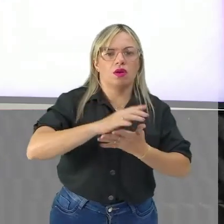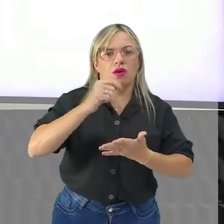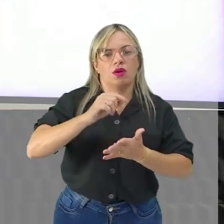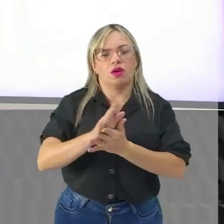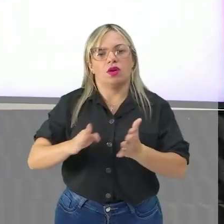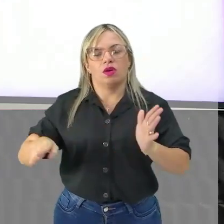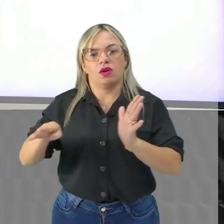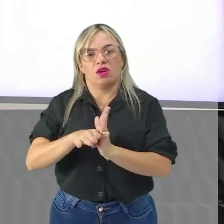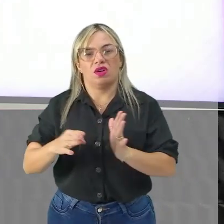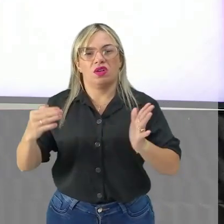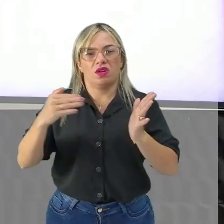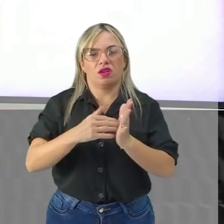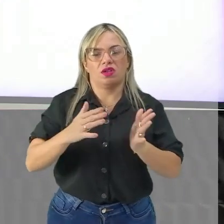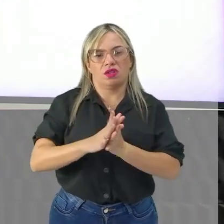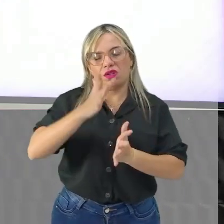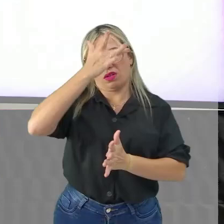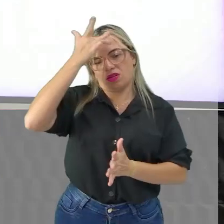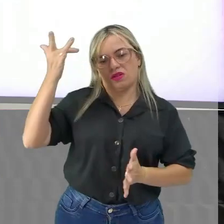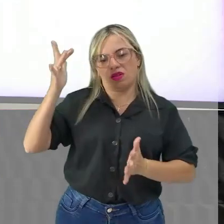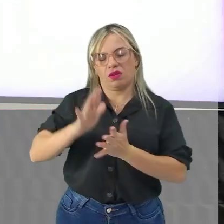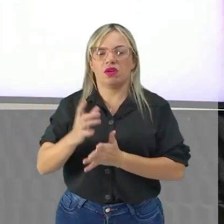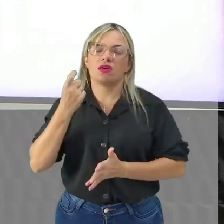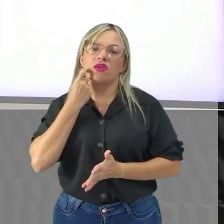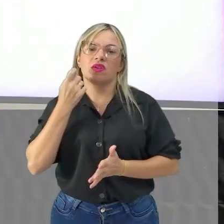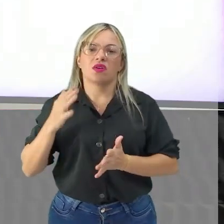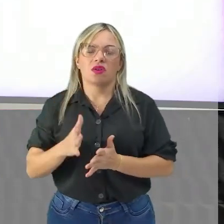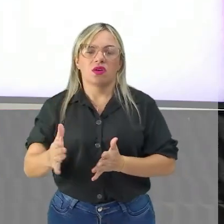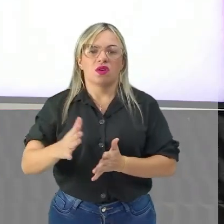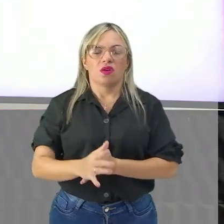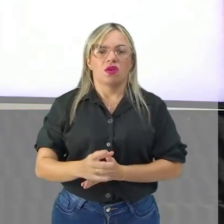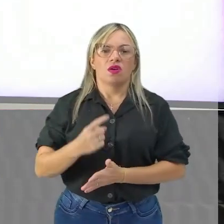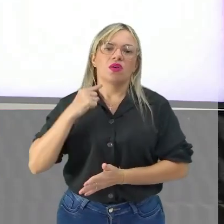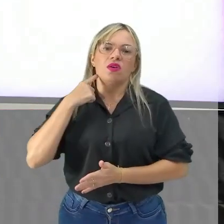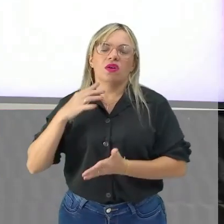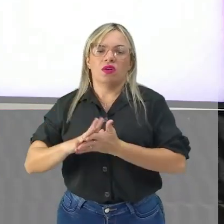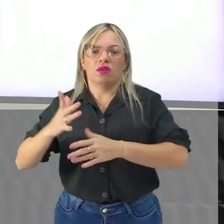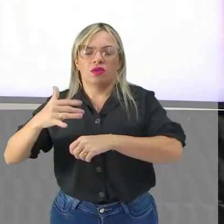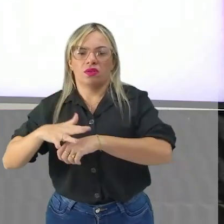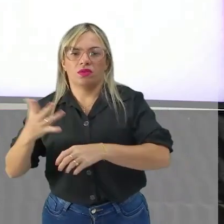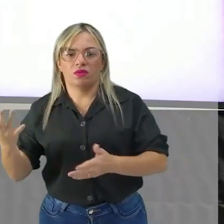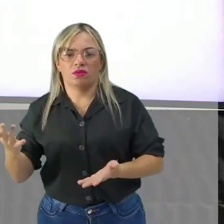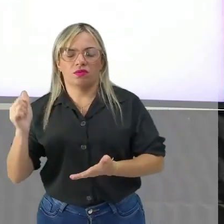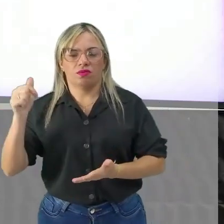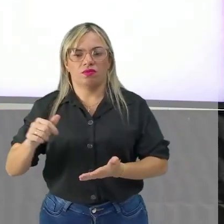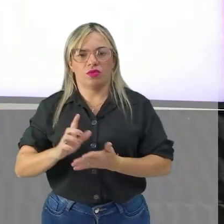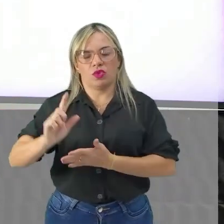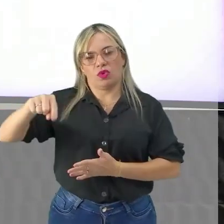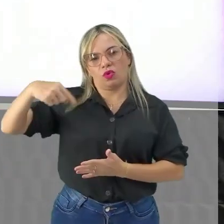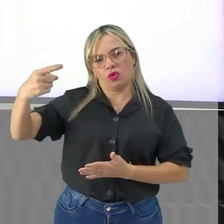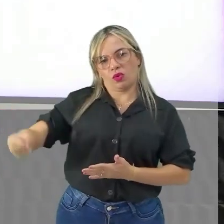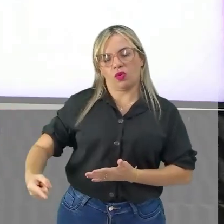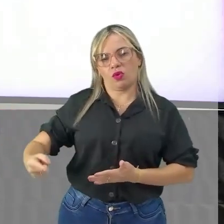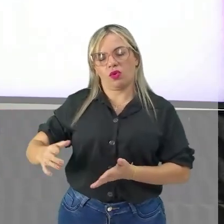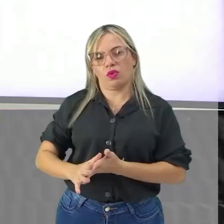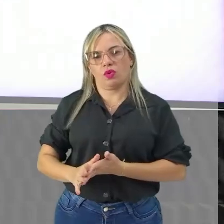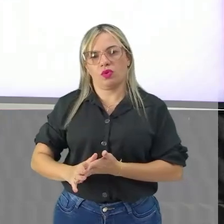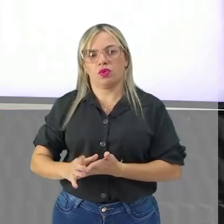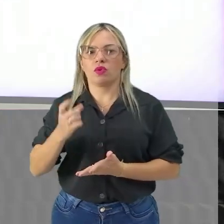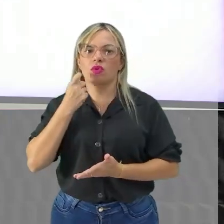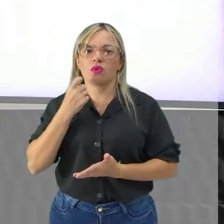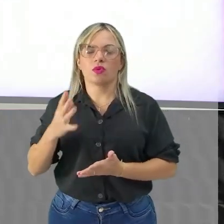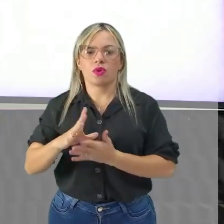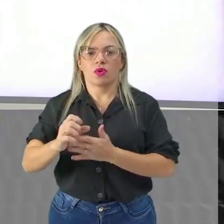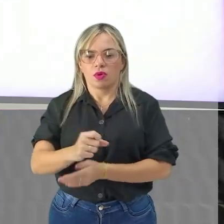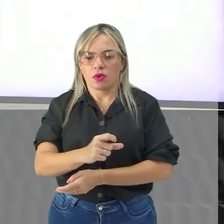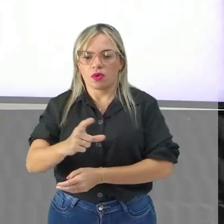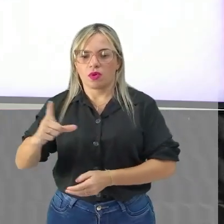nós. Porque se eu contamino o peixe, que é consumido por um outro peixe maior, que aí, de